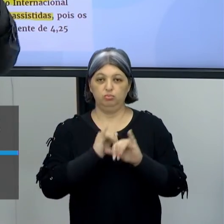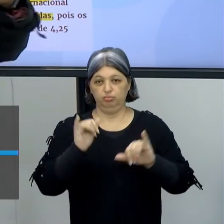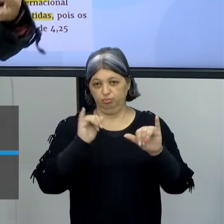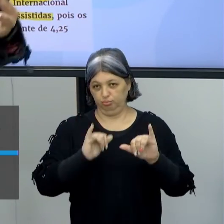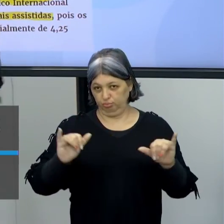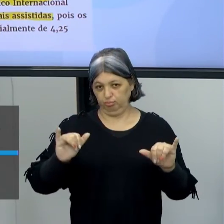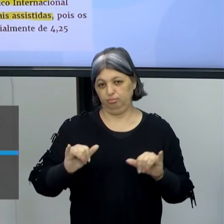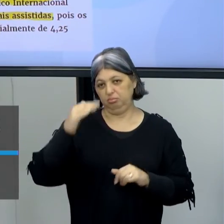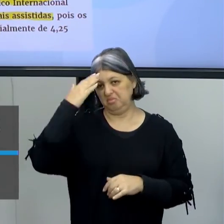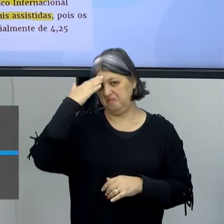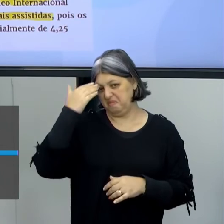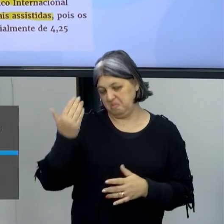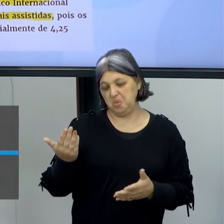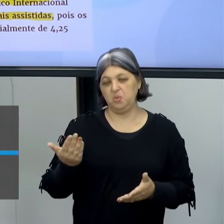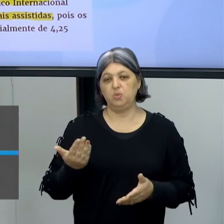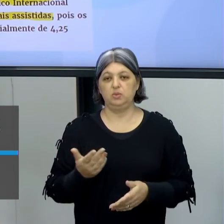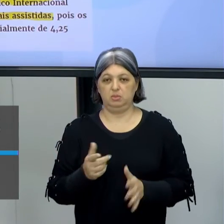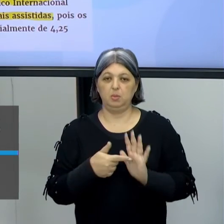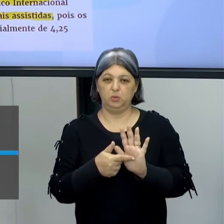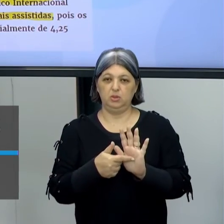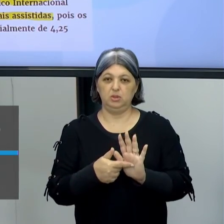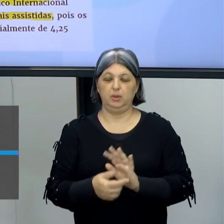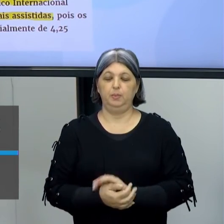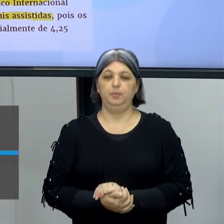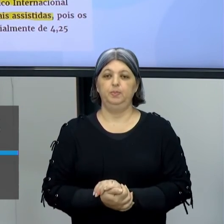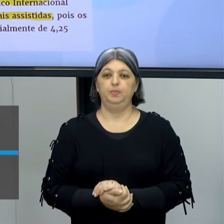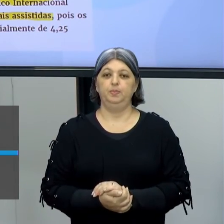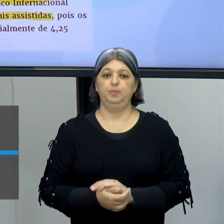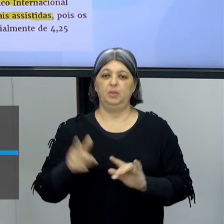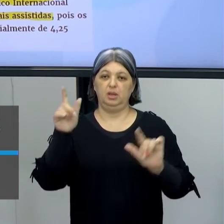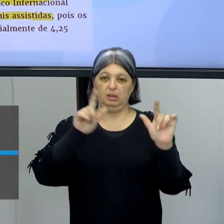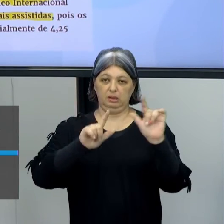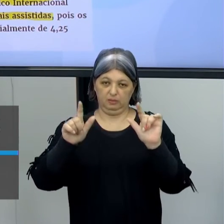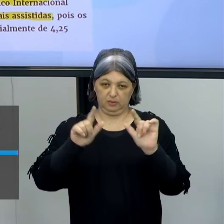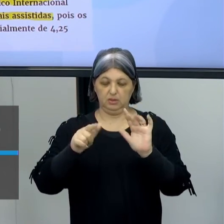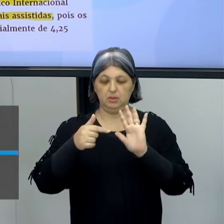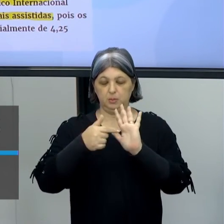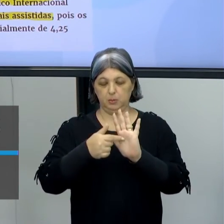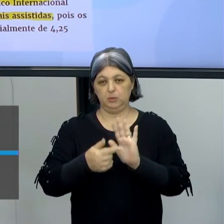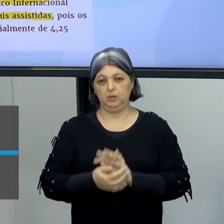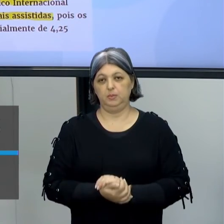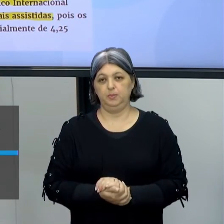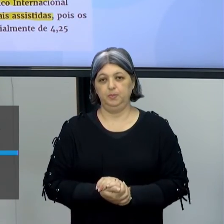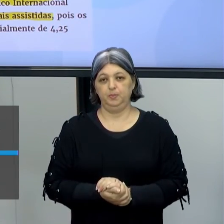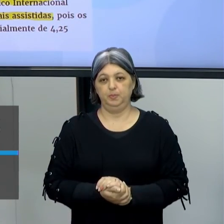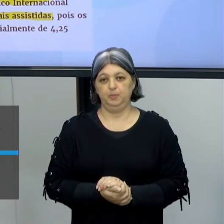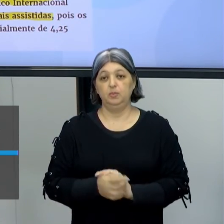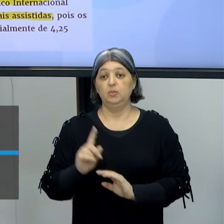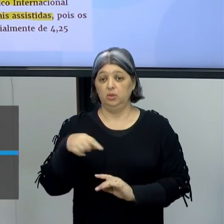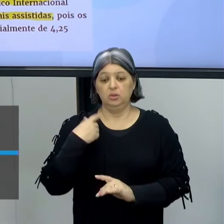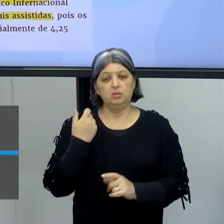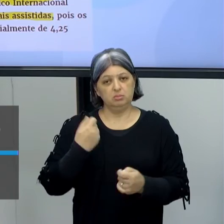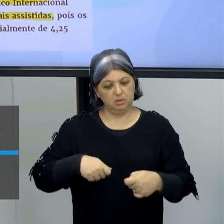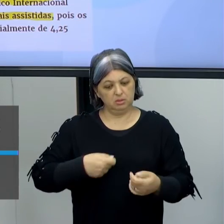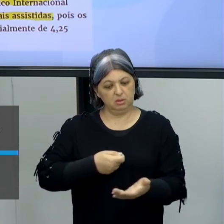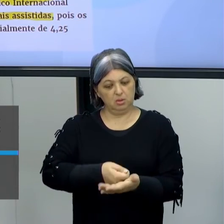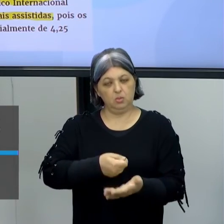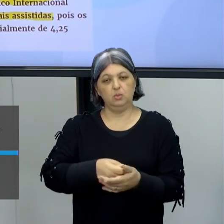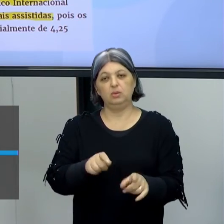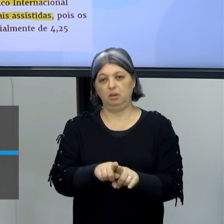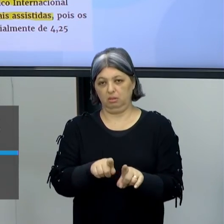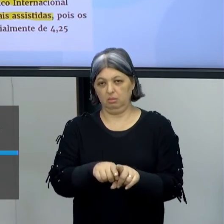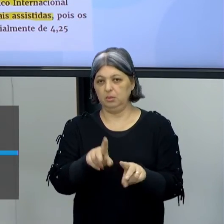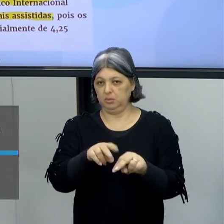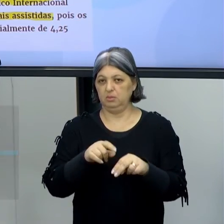as mais famosas aí, para que fossem passadas e transmitidas. Então, a gente tem que lutar por isso também. Eu tenho certeza